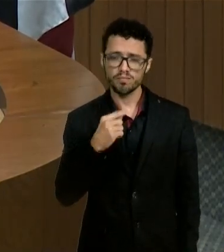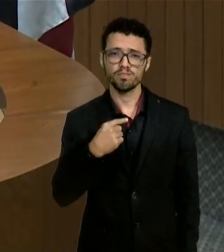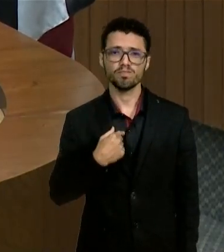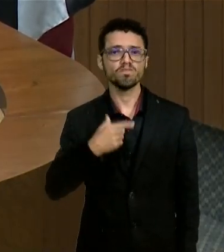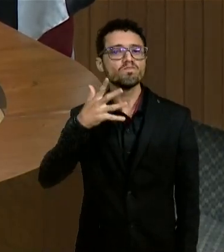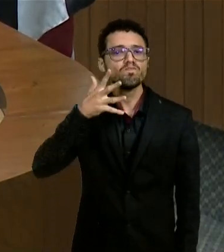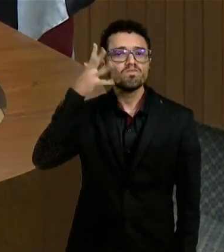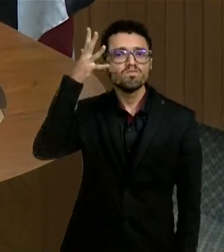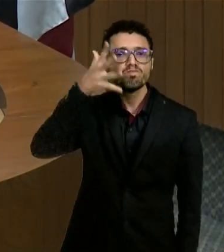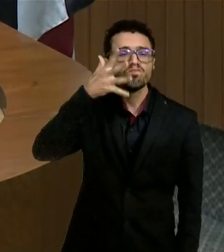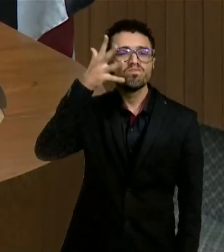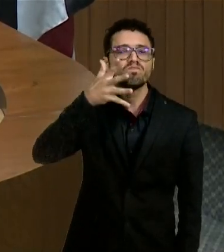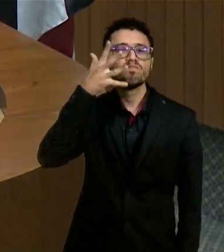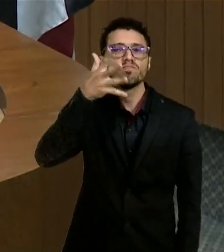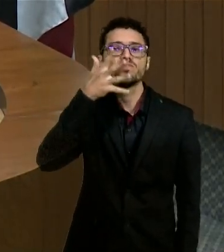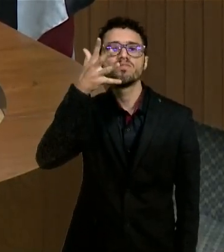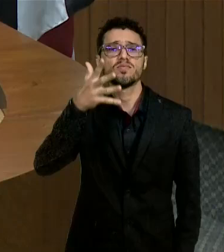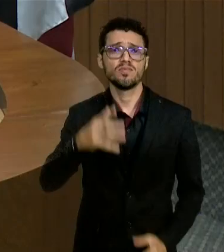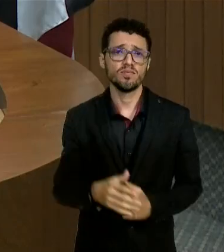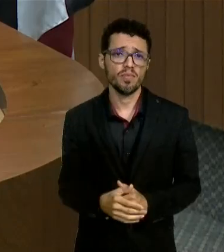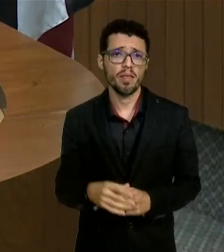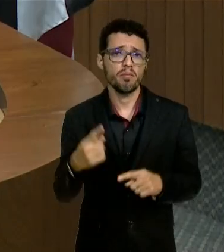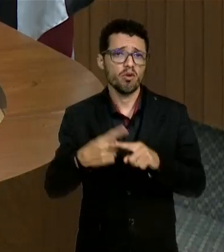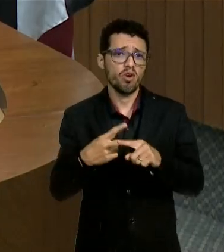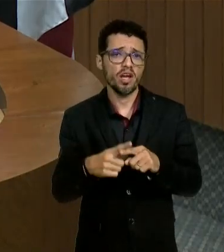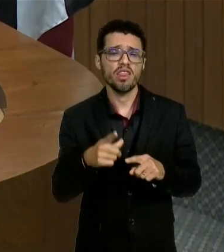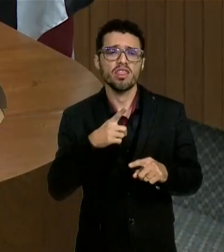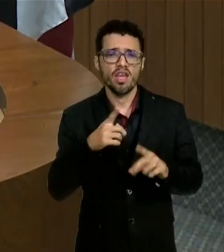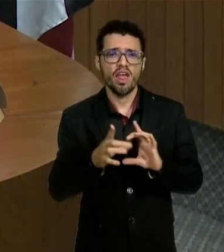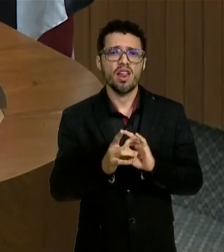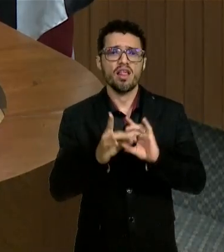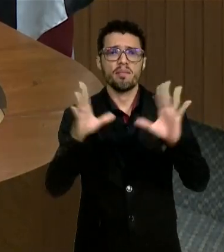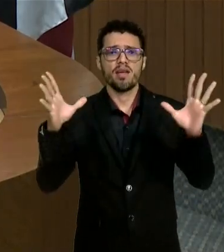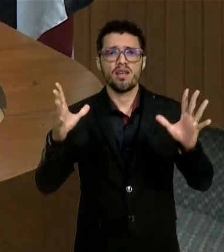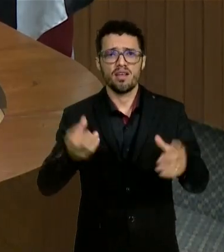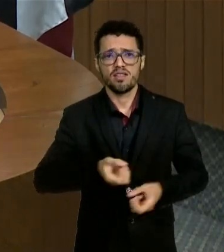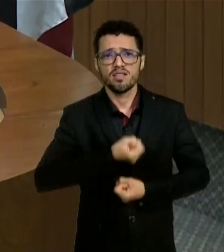principalmente, para o cerceamento da liberdade de expressão. Pode vir,